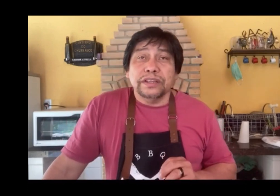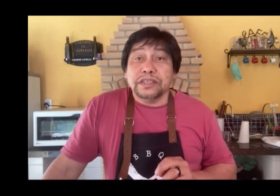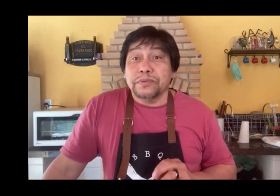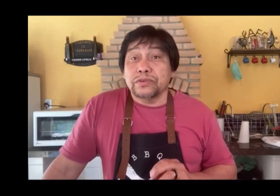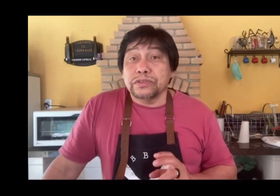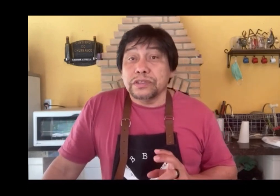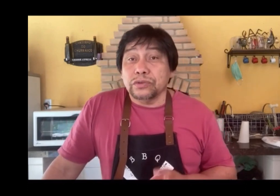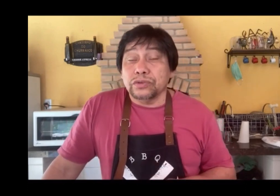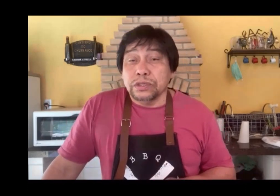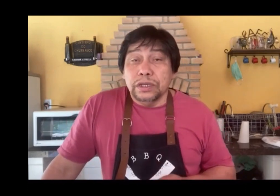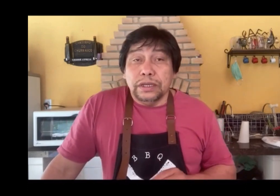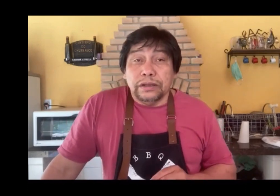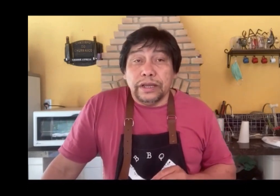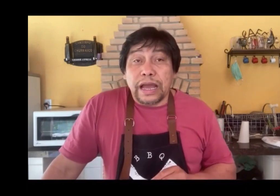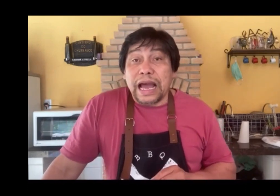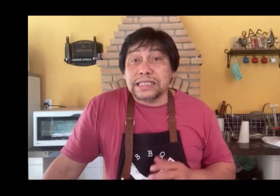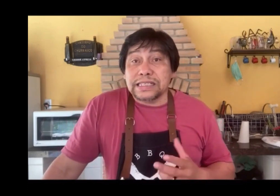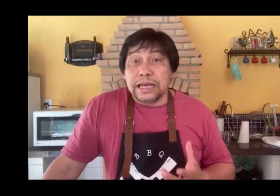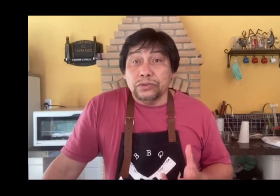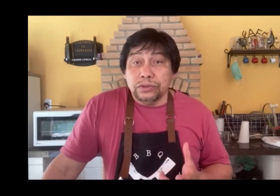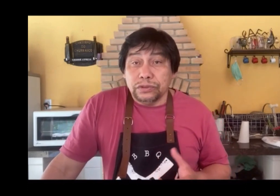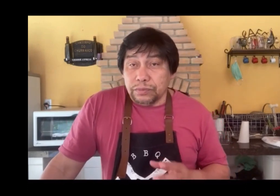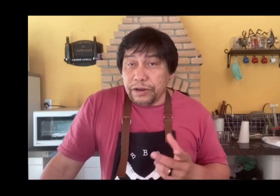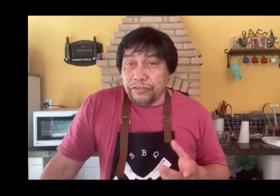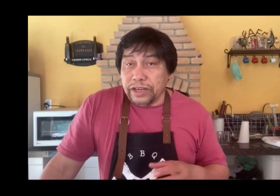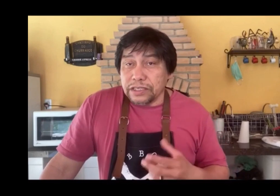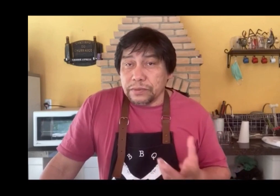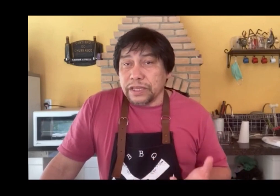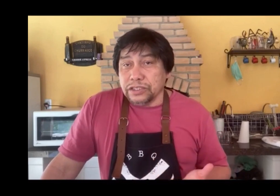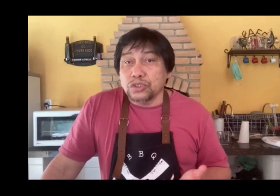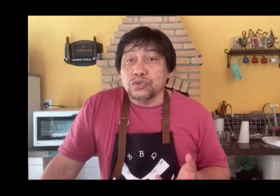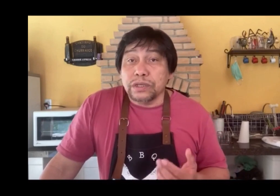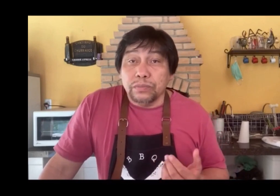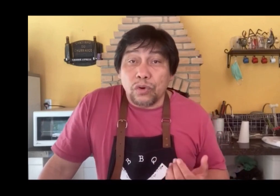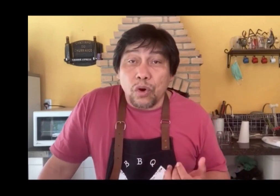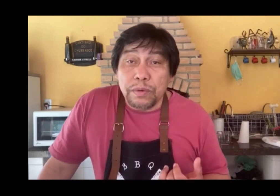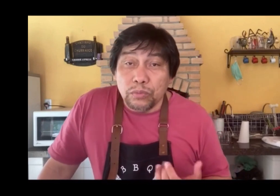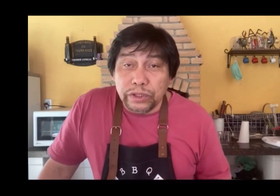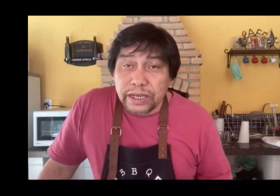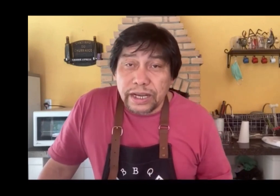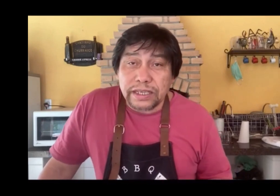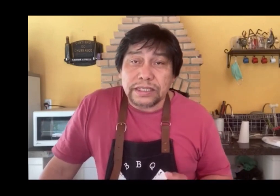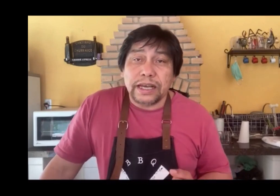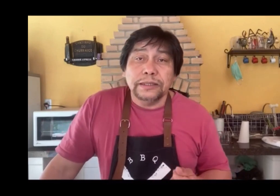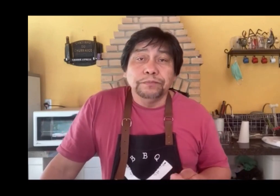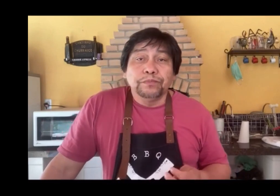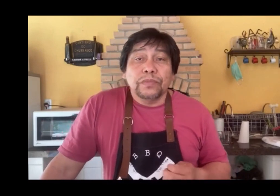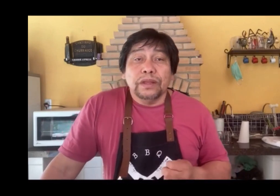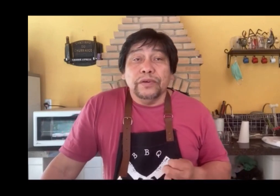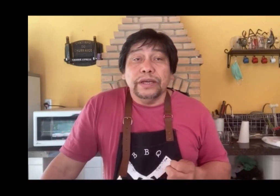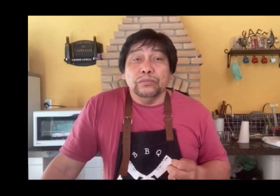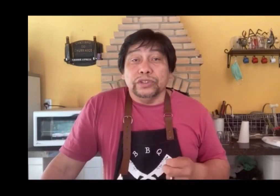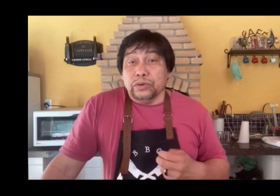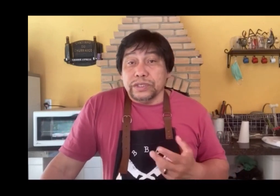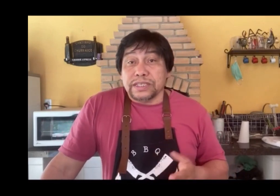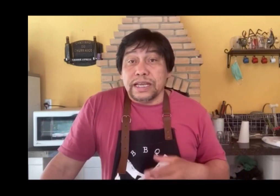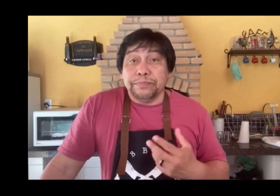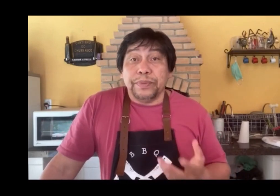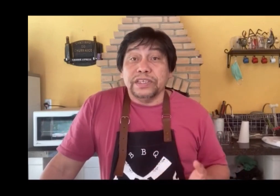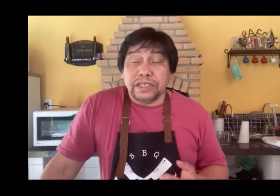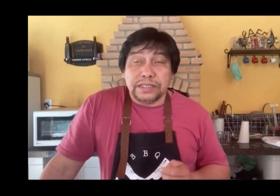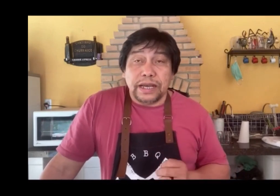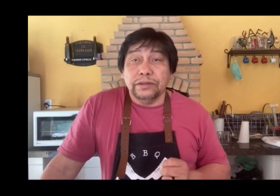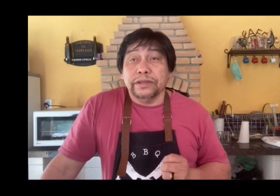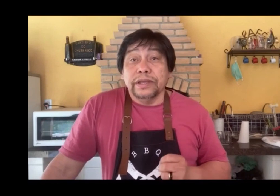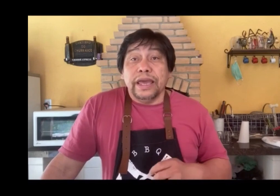nosso alimento é sempre cozido, né? Assado, de preferência, porque a gente come muita carne assada, né? Muita coisa